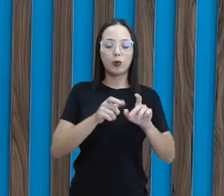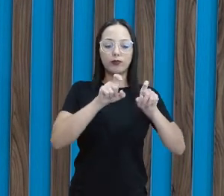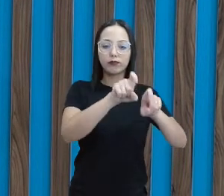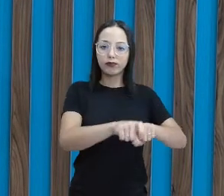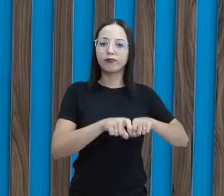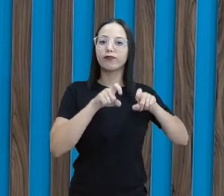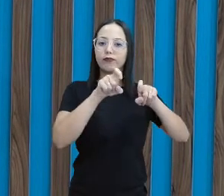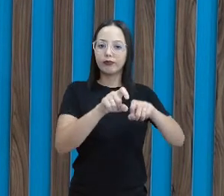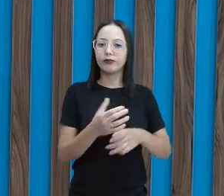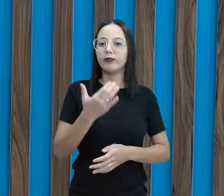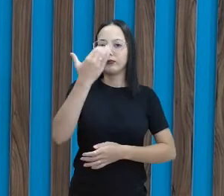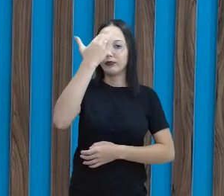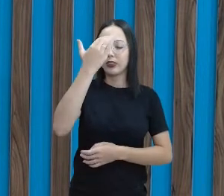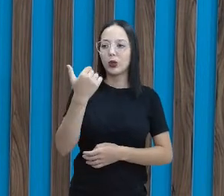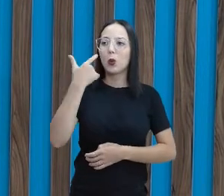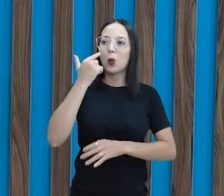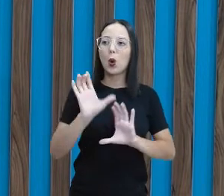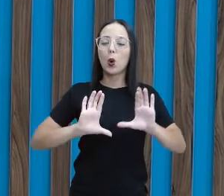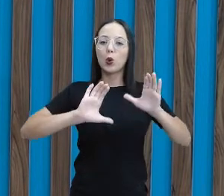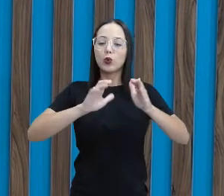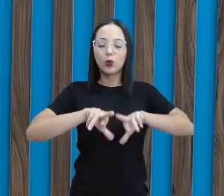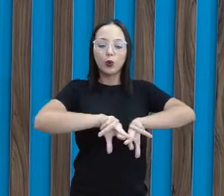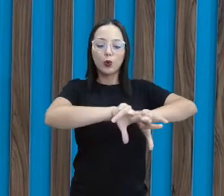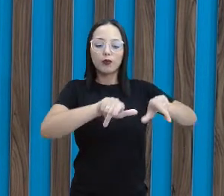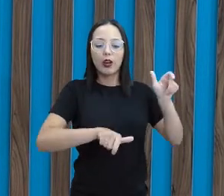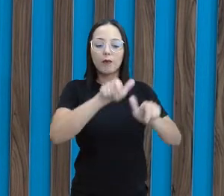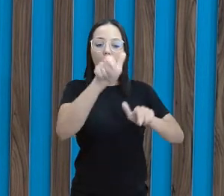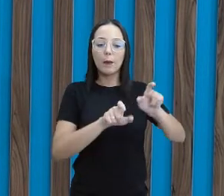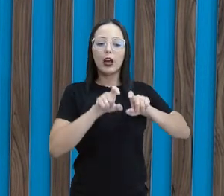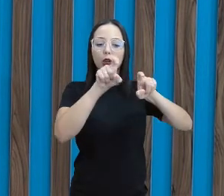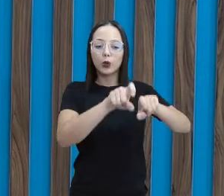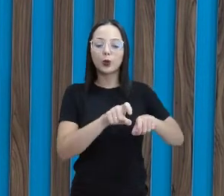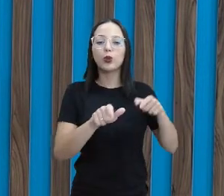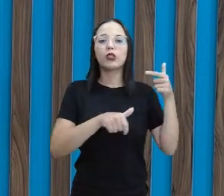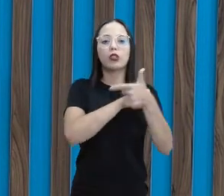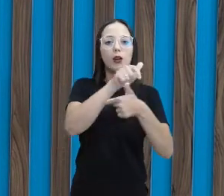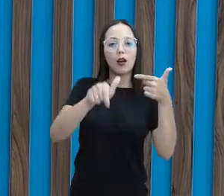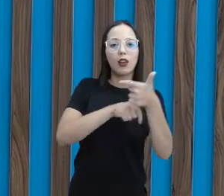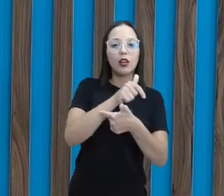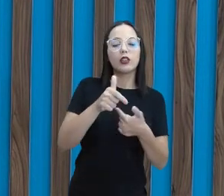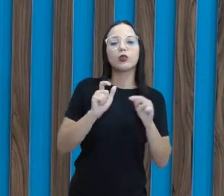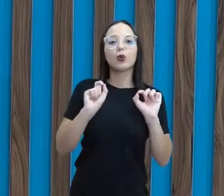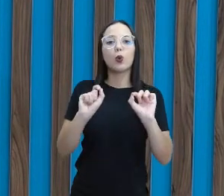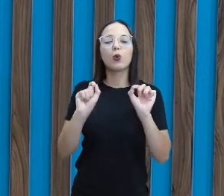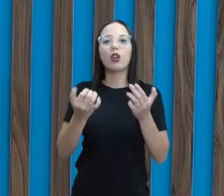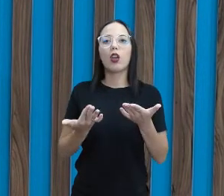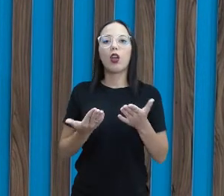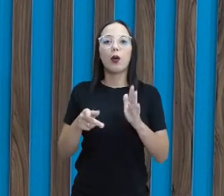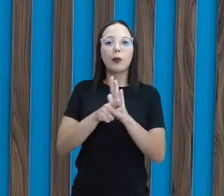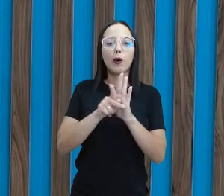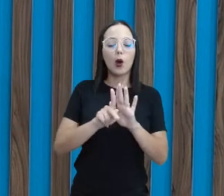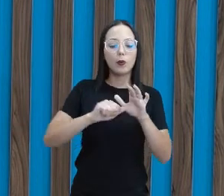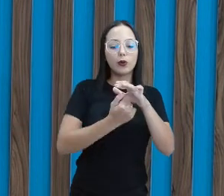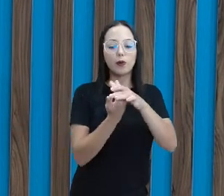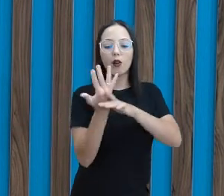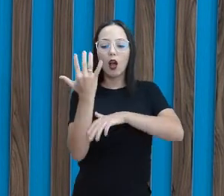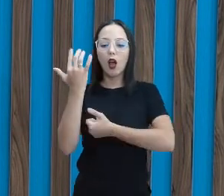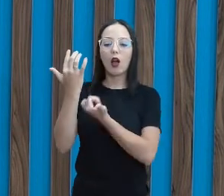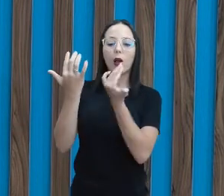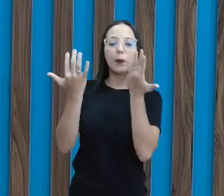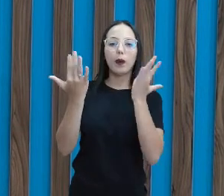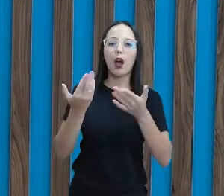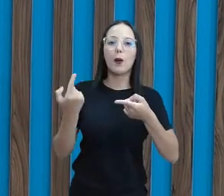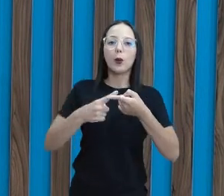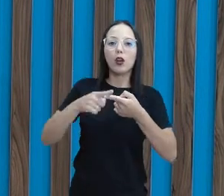agricultores. Então, aquele conjunto de agricultores que estão trabalhando com o cultivo, né, que